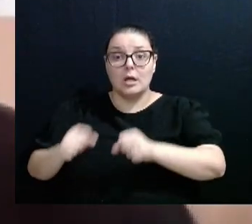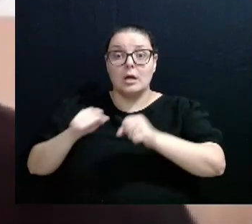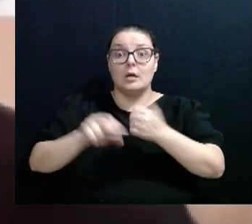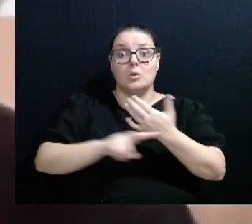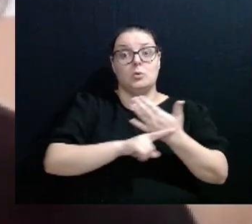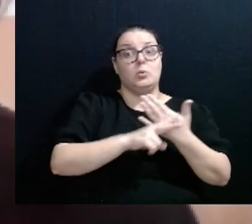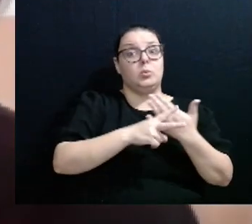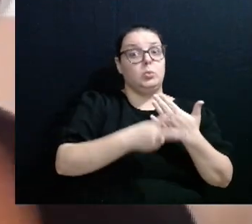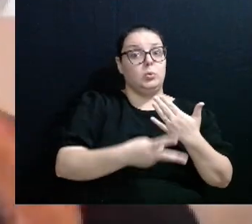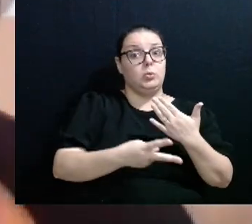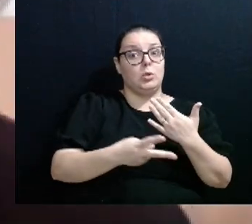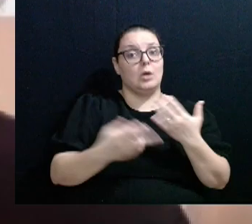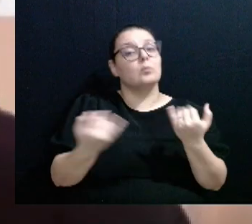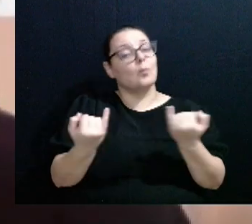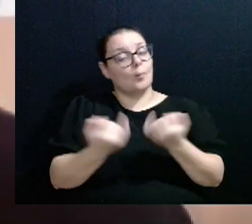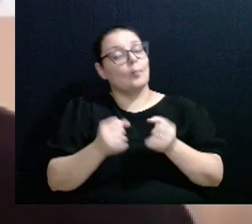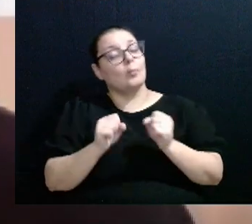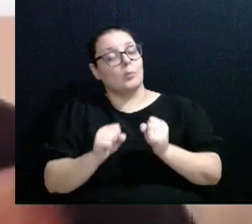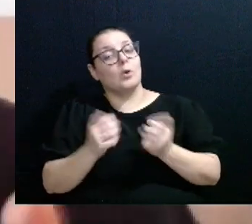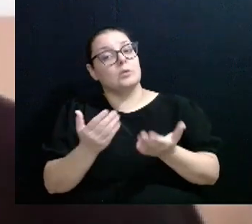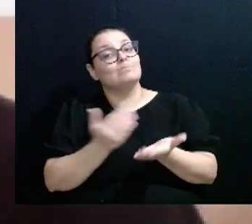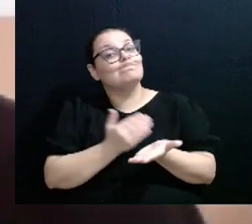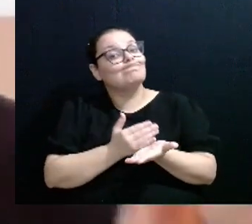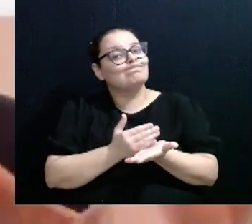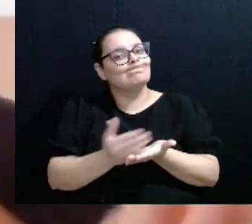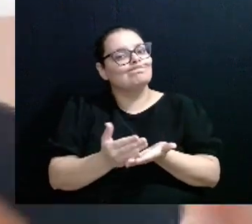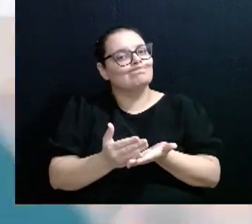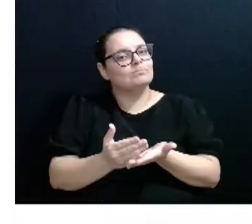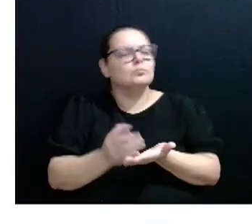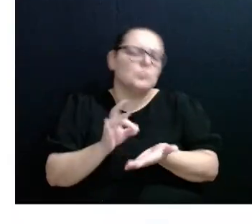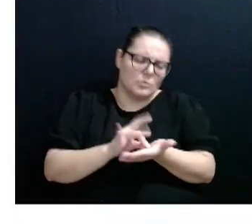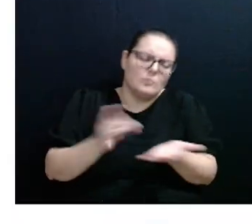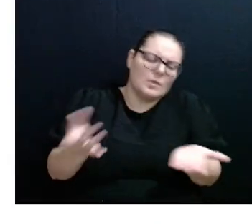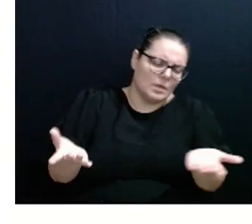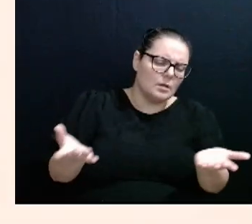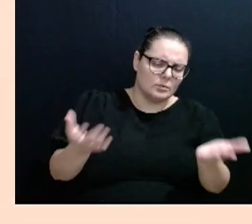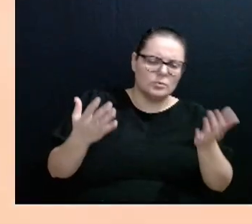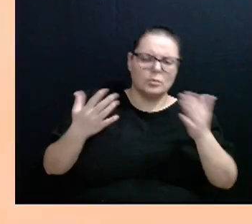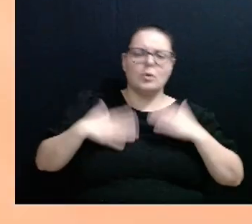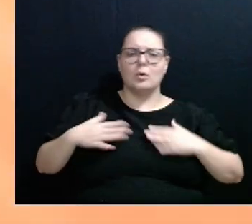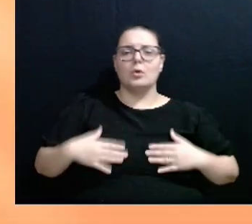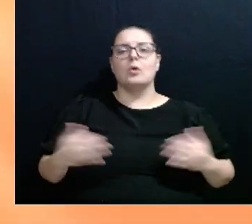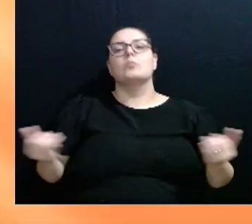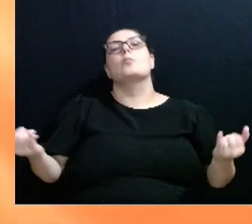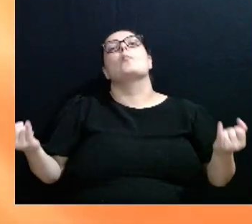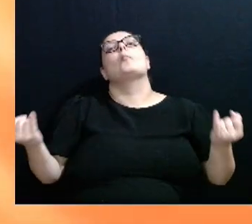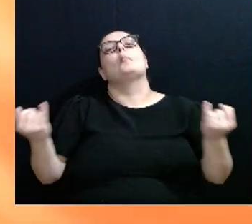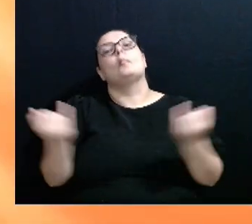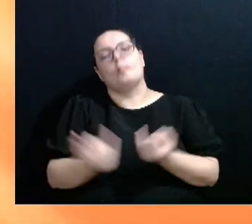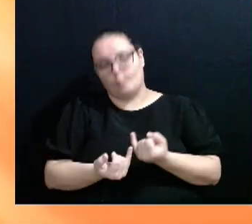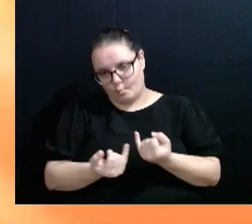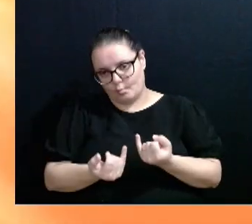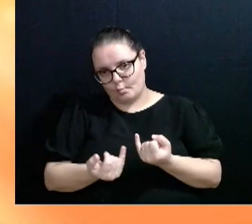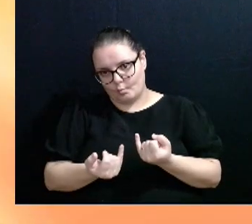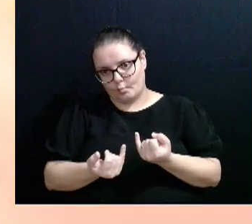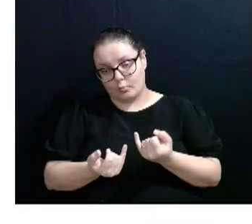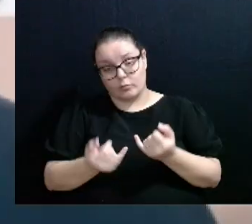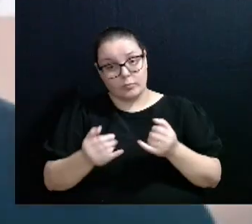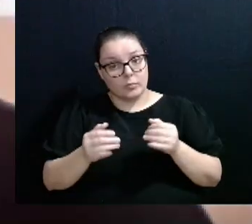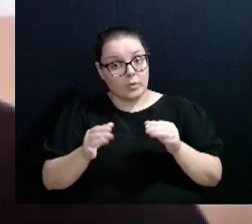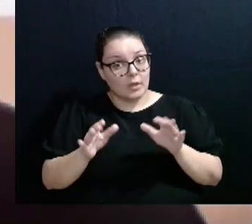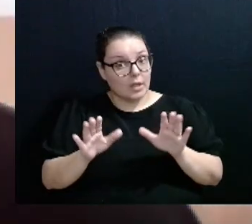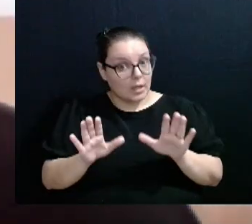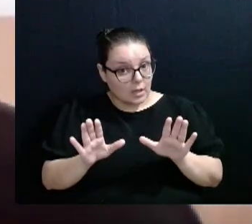no emagrecimento no começo. De fato, o corpo vai secar. Agora,